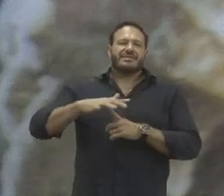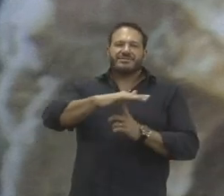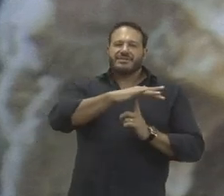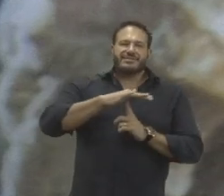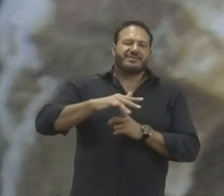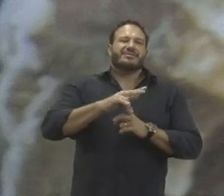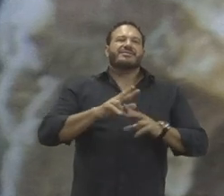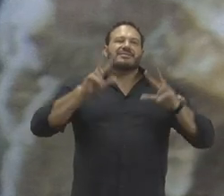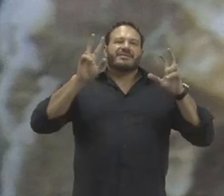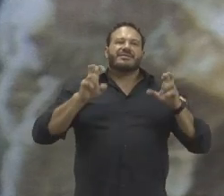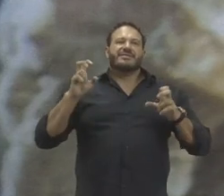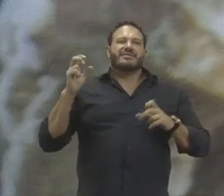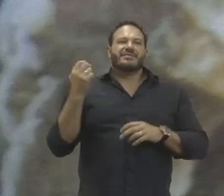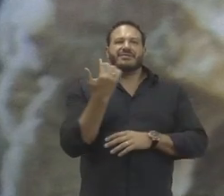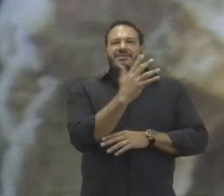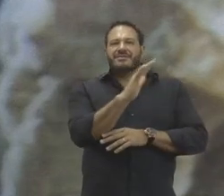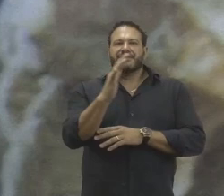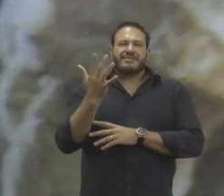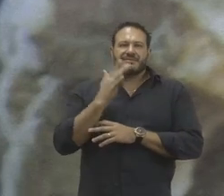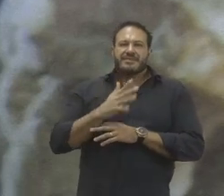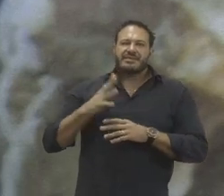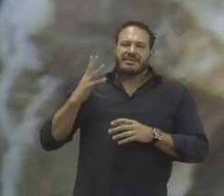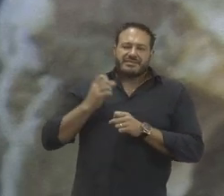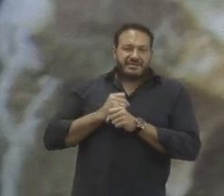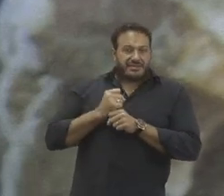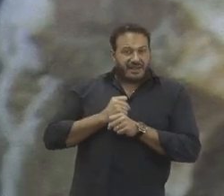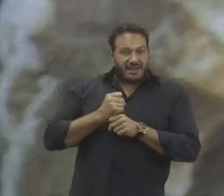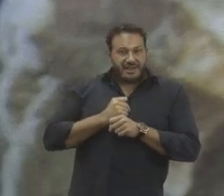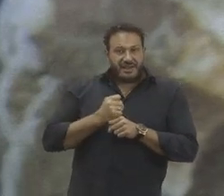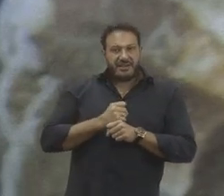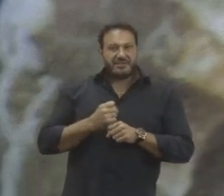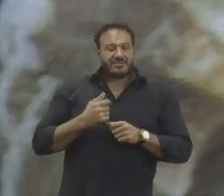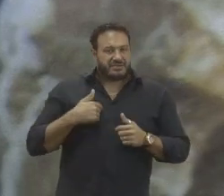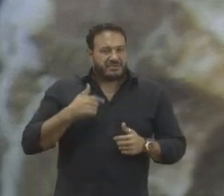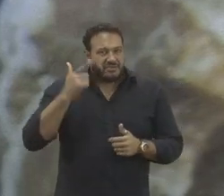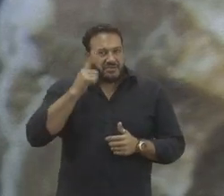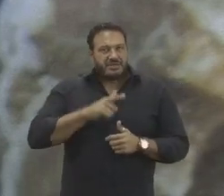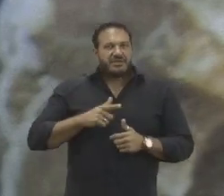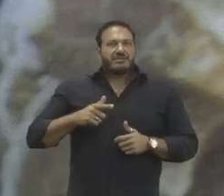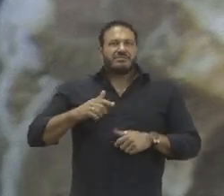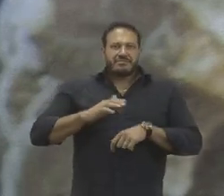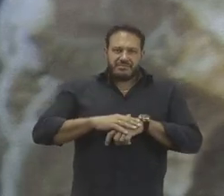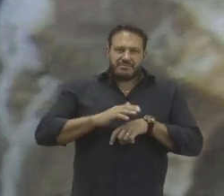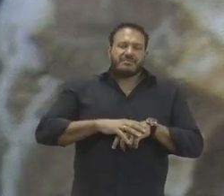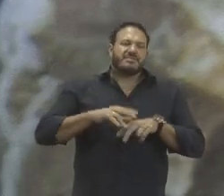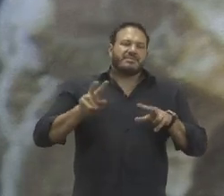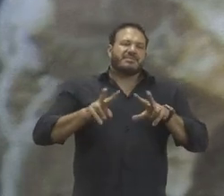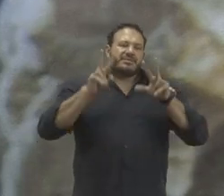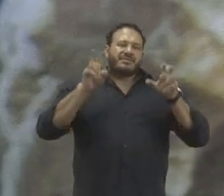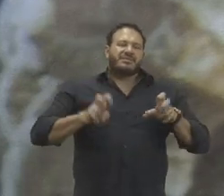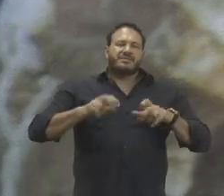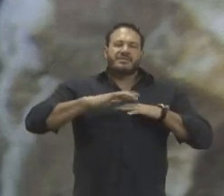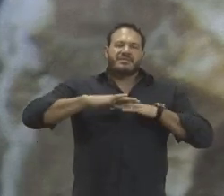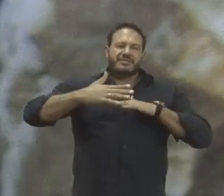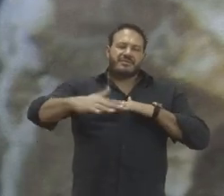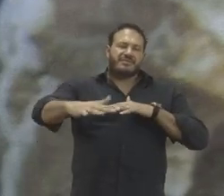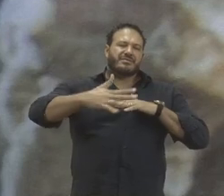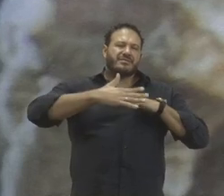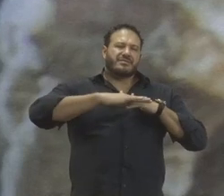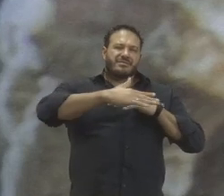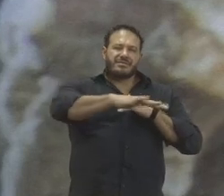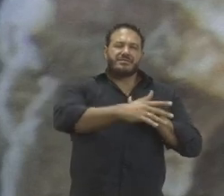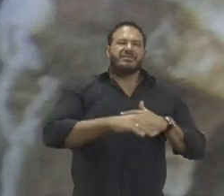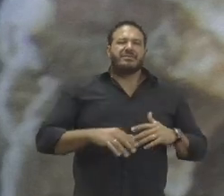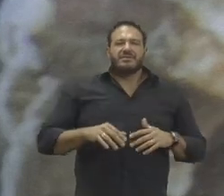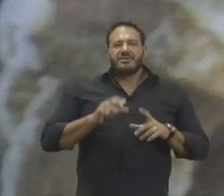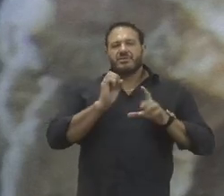ambientais o mar Eh esses anos que eu em que eu pude eh cobrir assuntos relacionados ao mar eh seja no